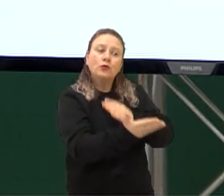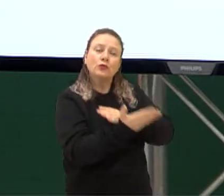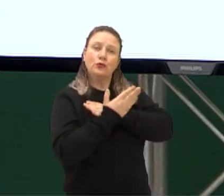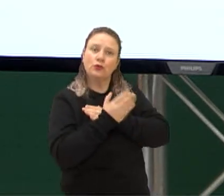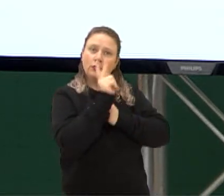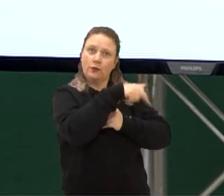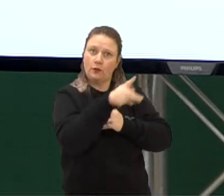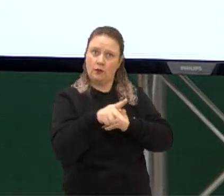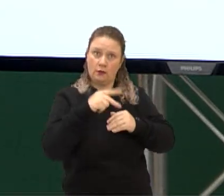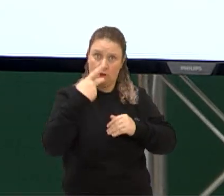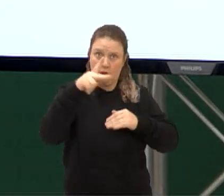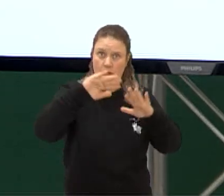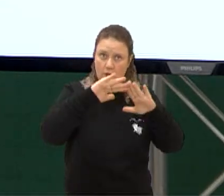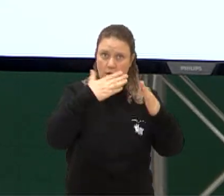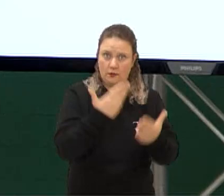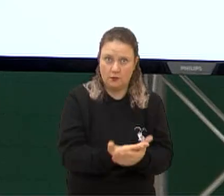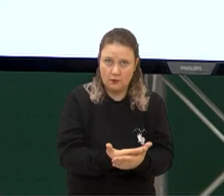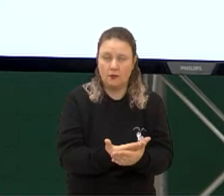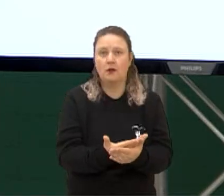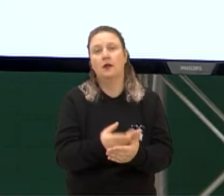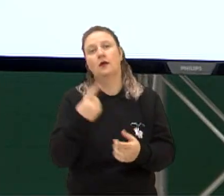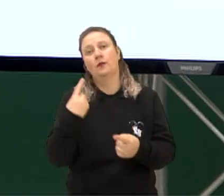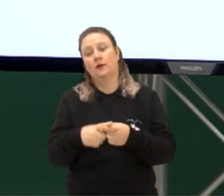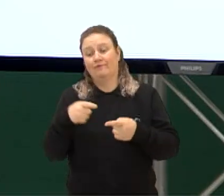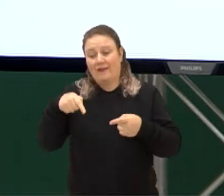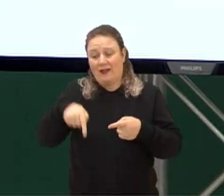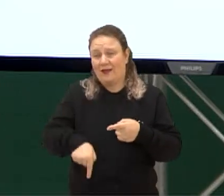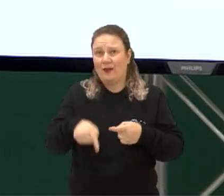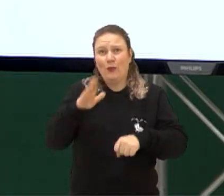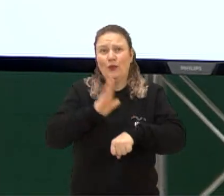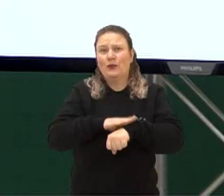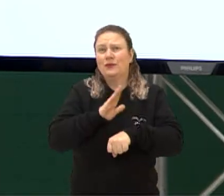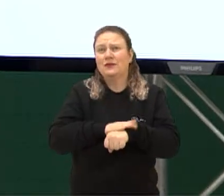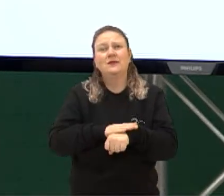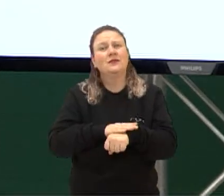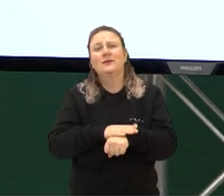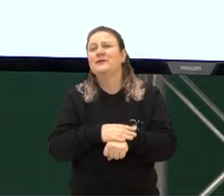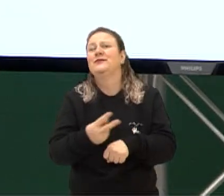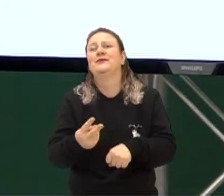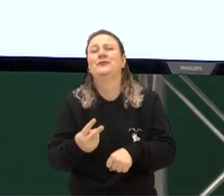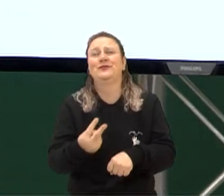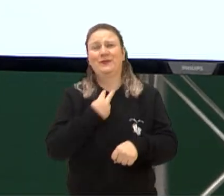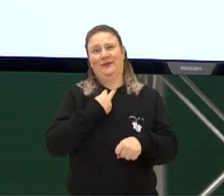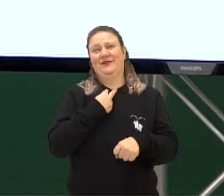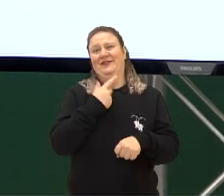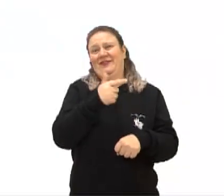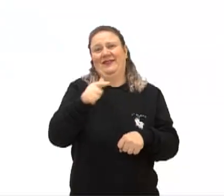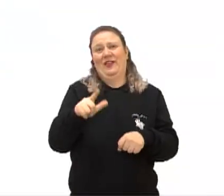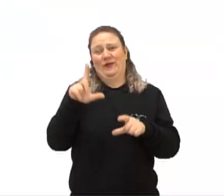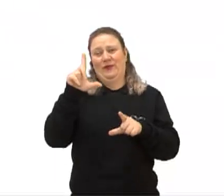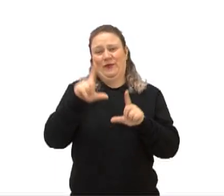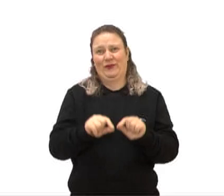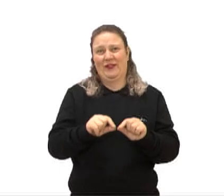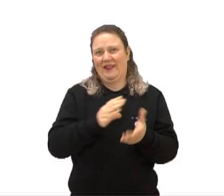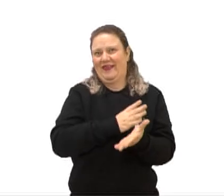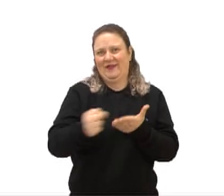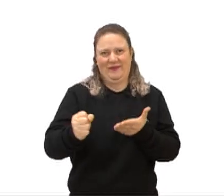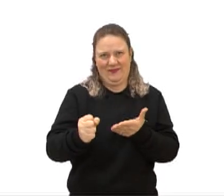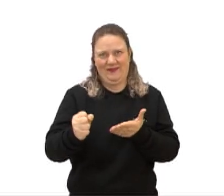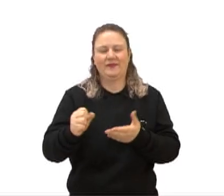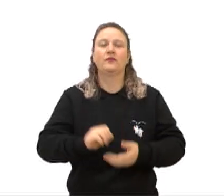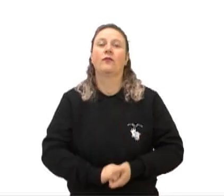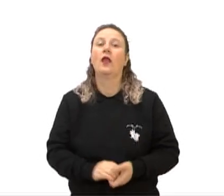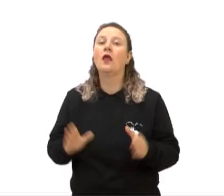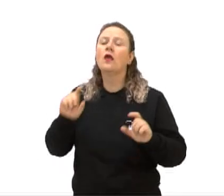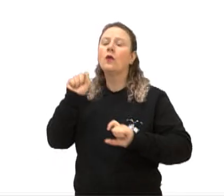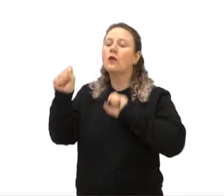sua escola, tá? Que talvez a gente não consiga aqui, é muita gente interagindo aqui, tá? Então, vamos lá. O cidadão. Quem era